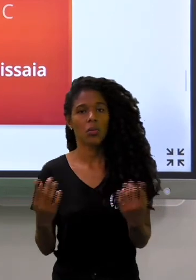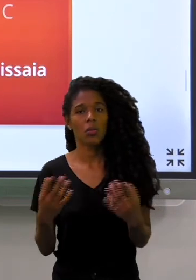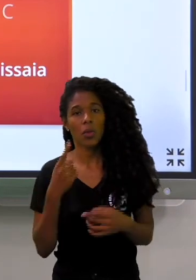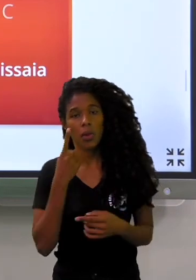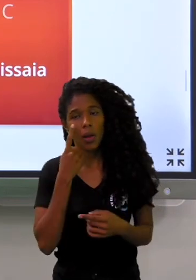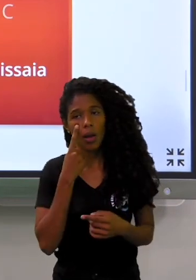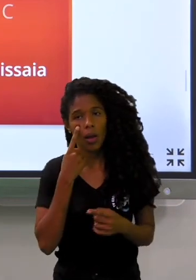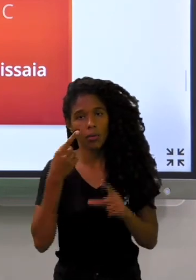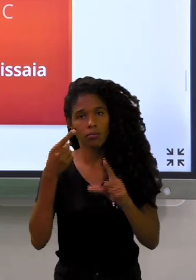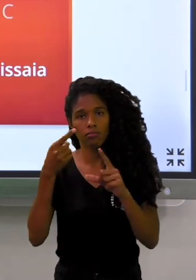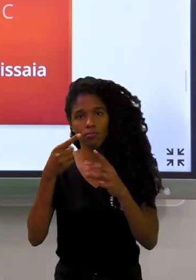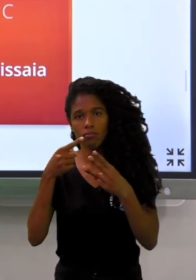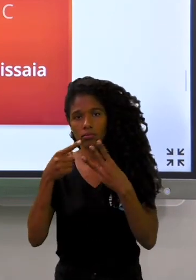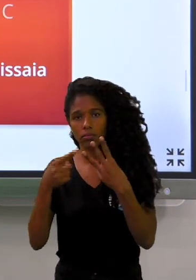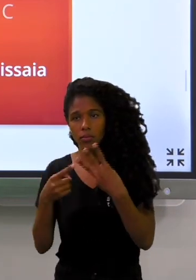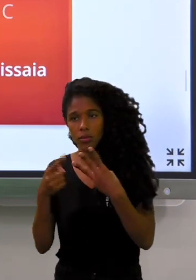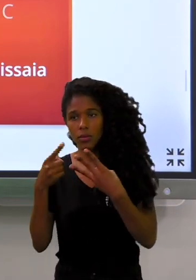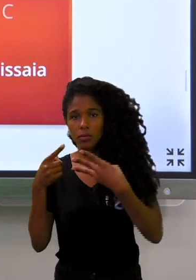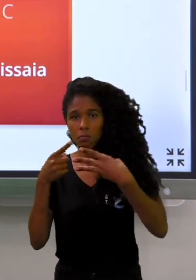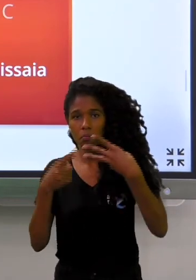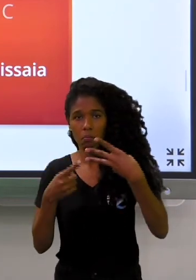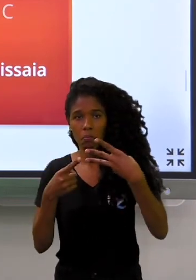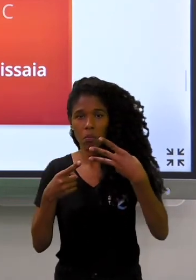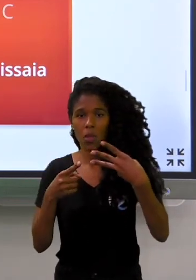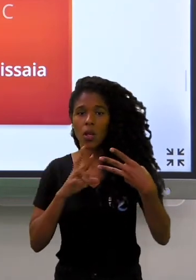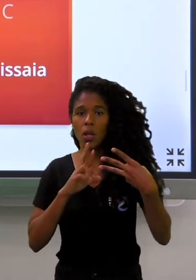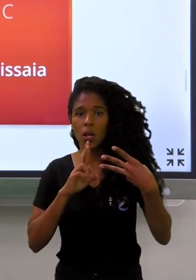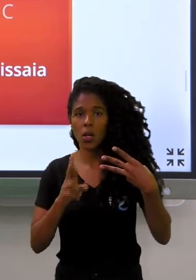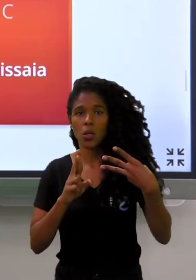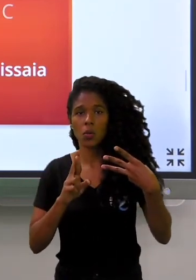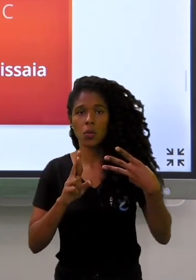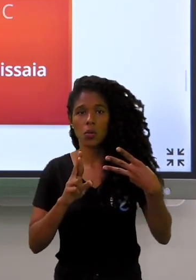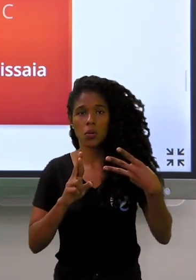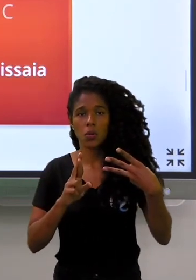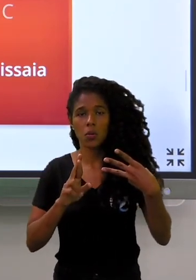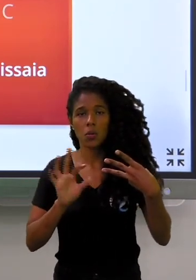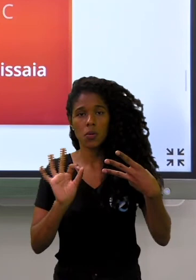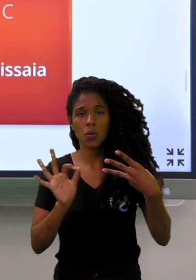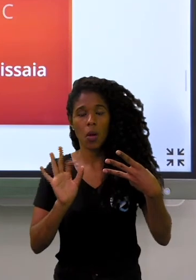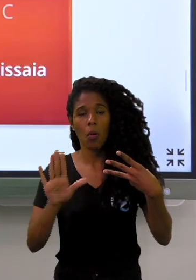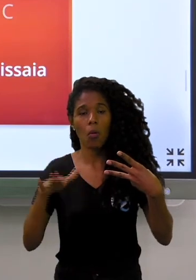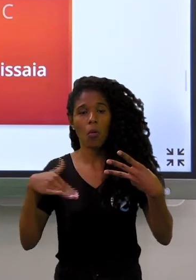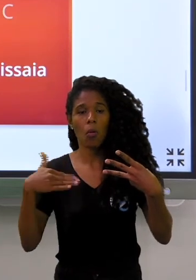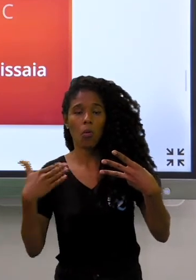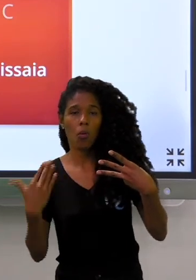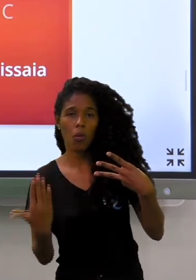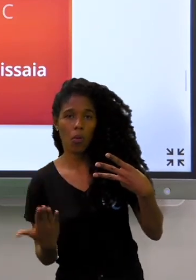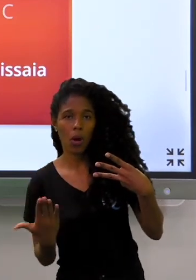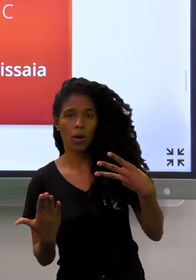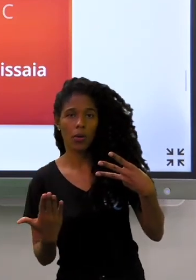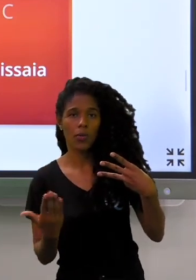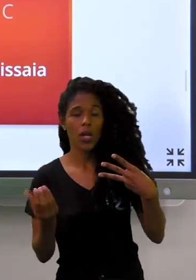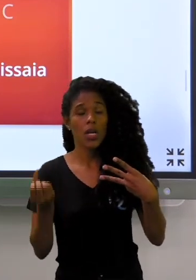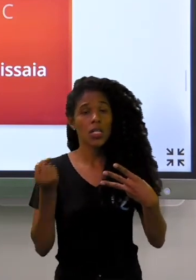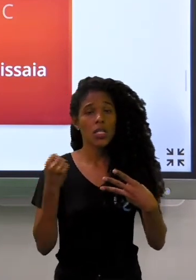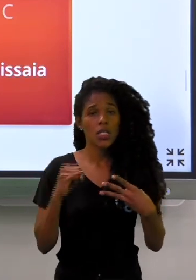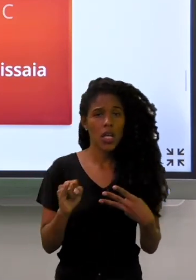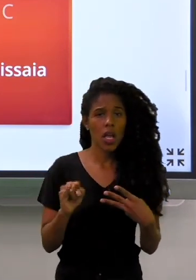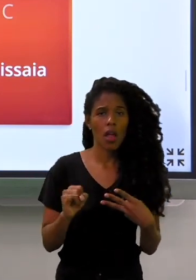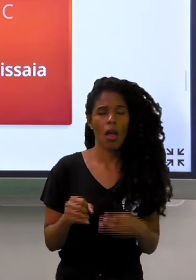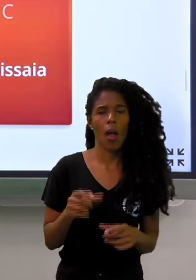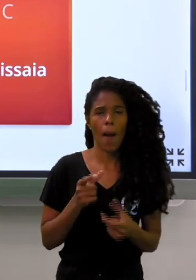O que a gente faz quando nós terminamos uma palavra com R ou S e em